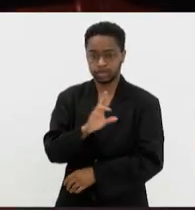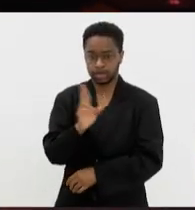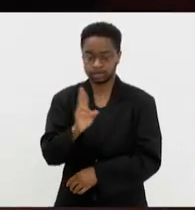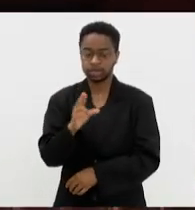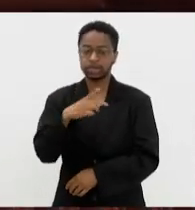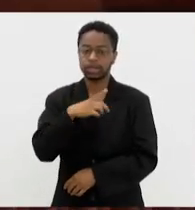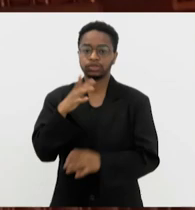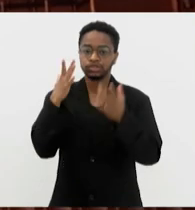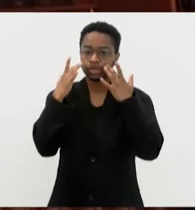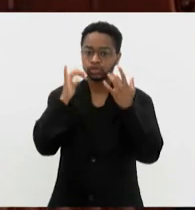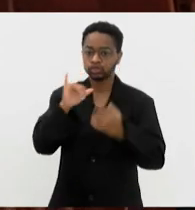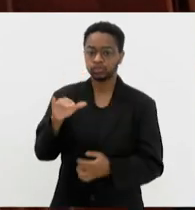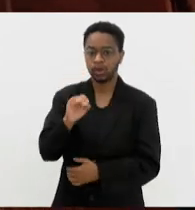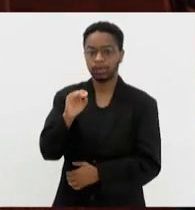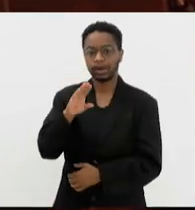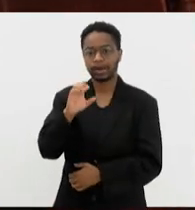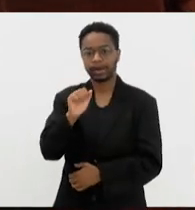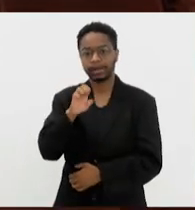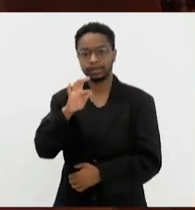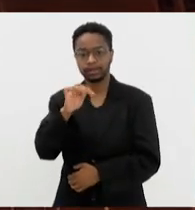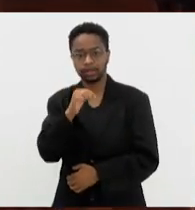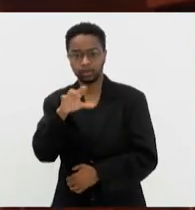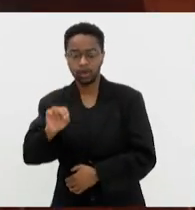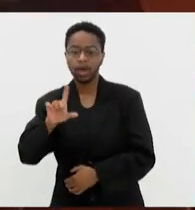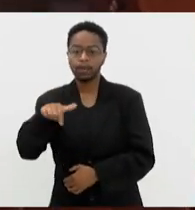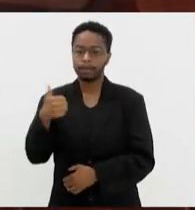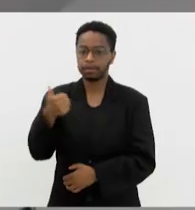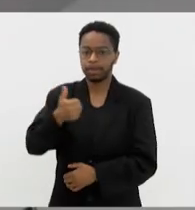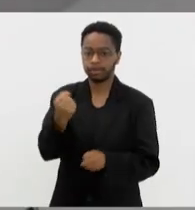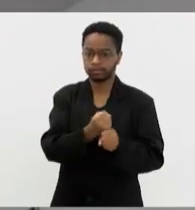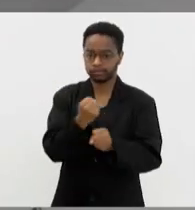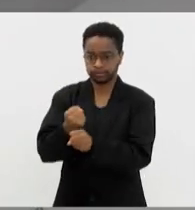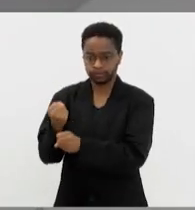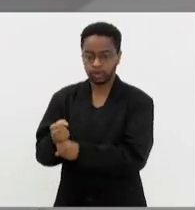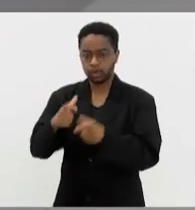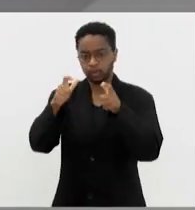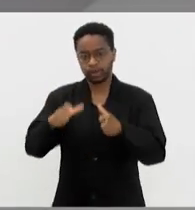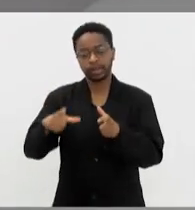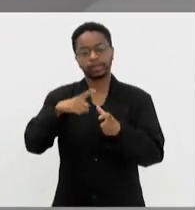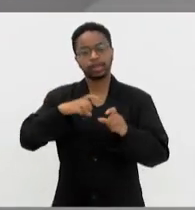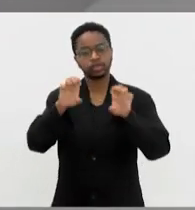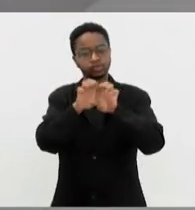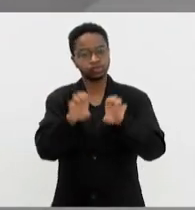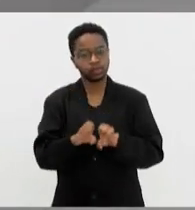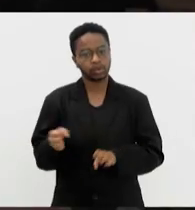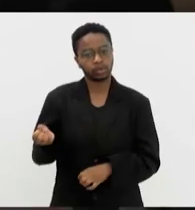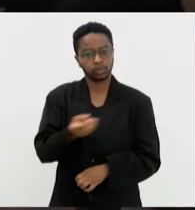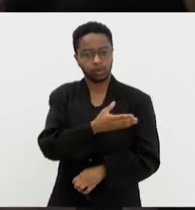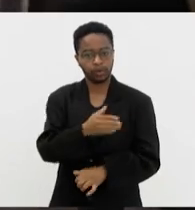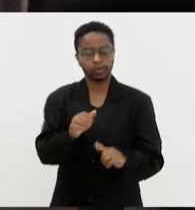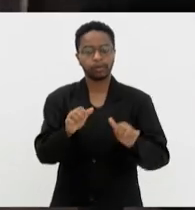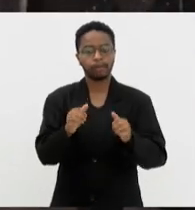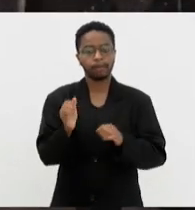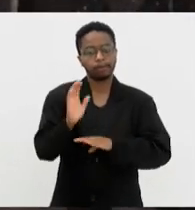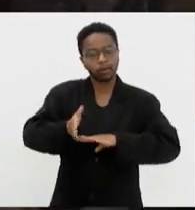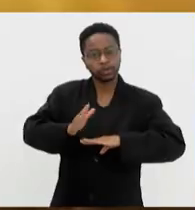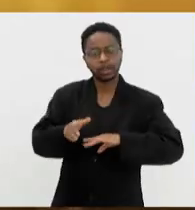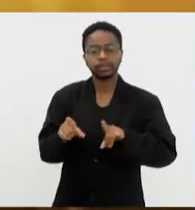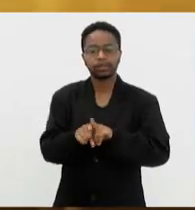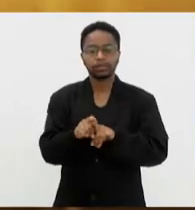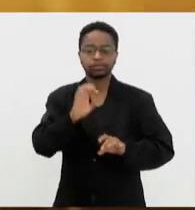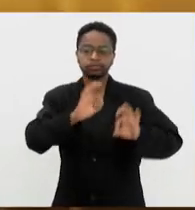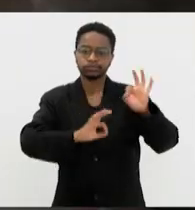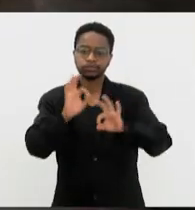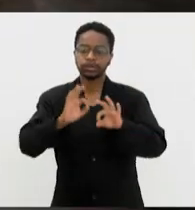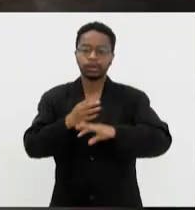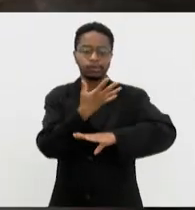Caetano, no centro do Rio, será um dos primeiros a passar pela reforma. O espaço terá sua estrutura modernizada, incluindo a instalação de painéis